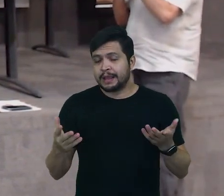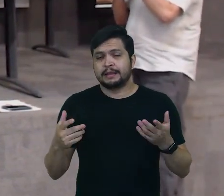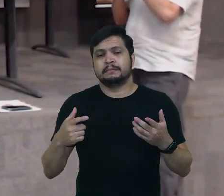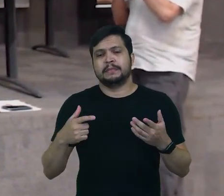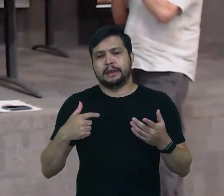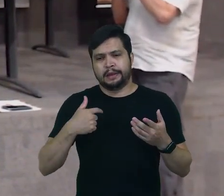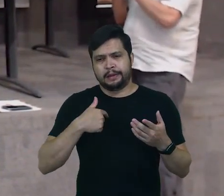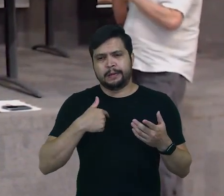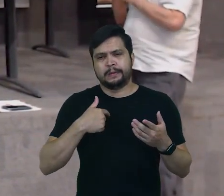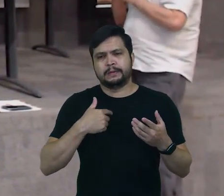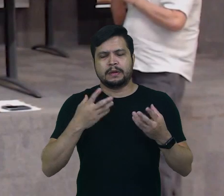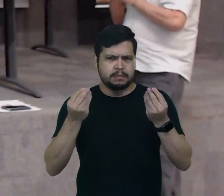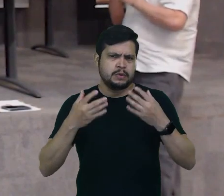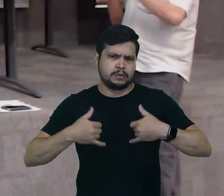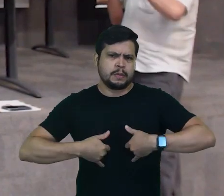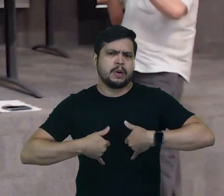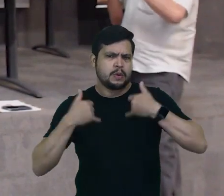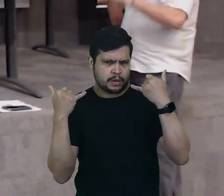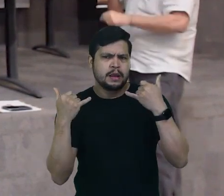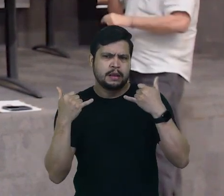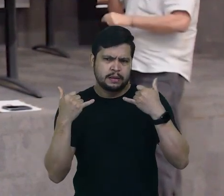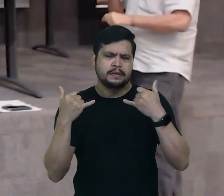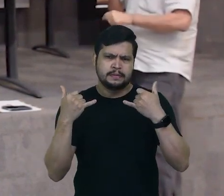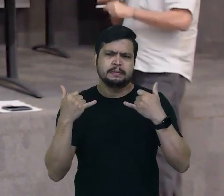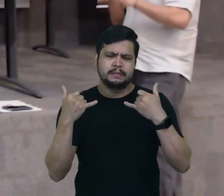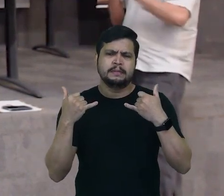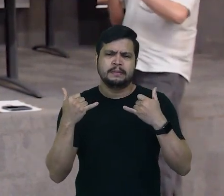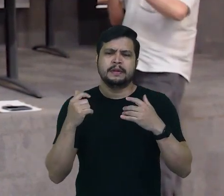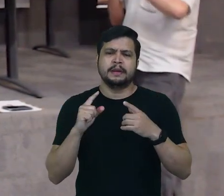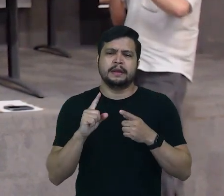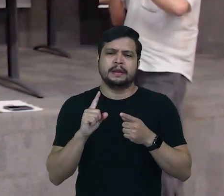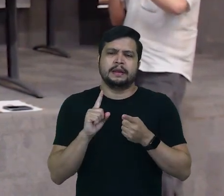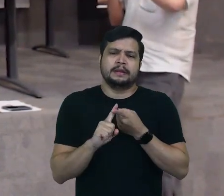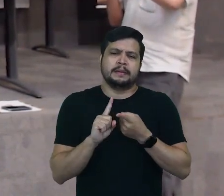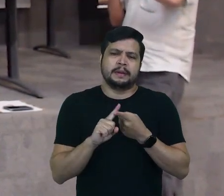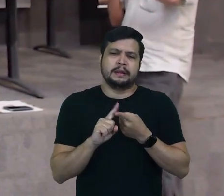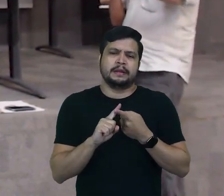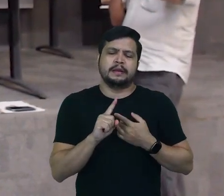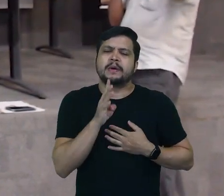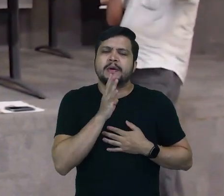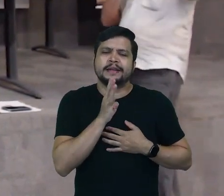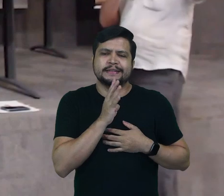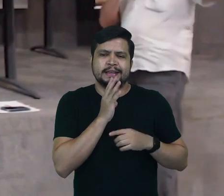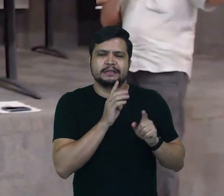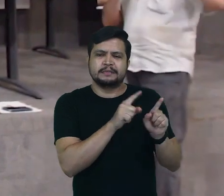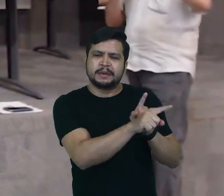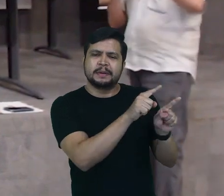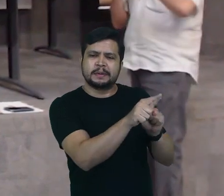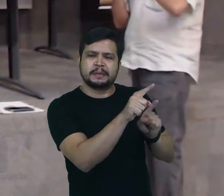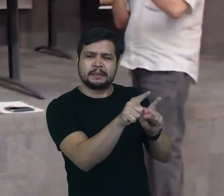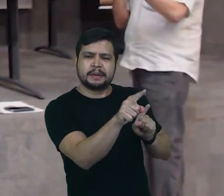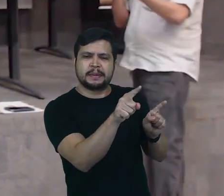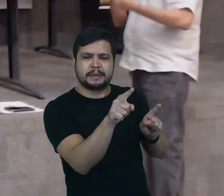eu tenho muito a me orgulhar de ser vice-reitor da UVA e, assim, conheço cada reunião que eu vou, eu